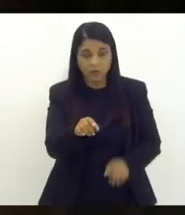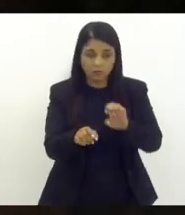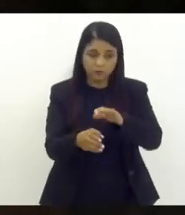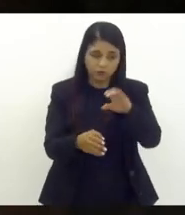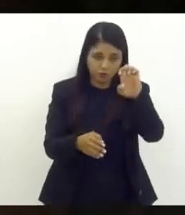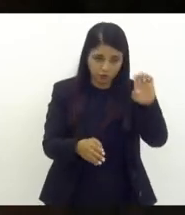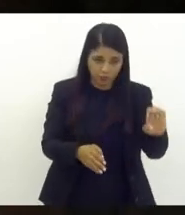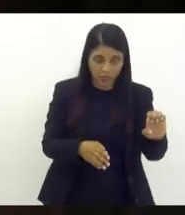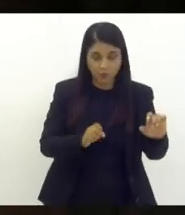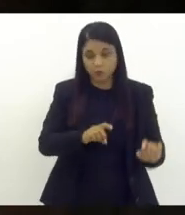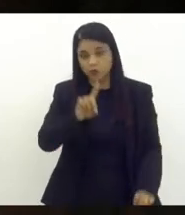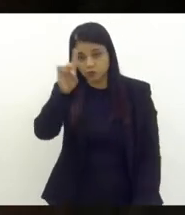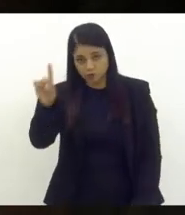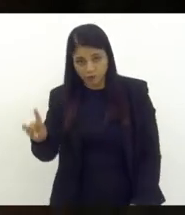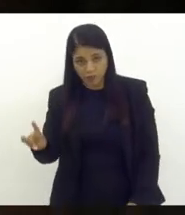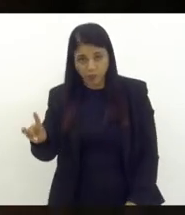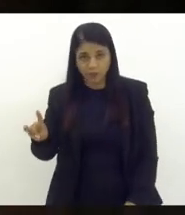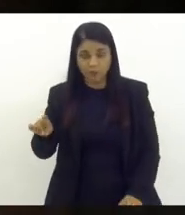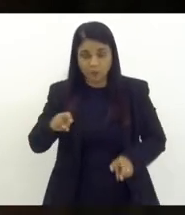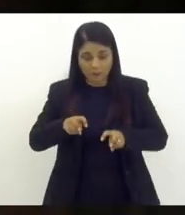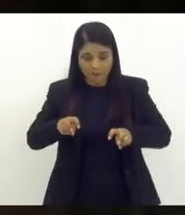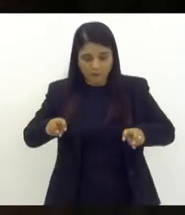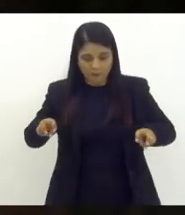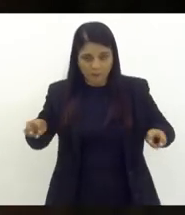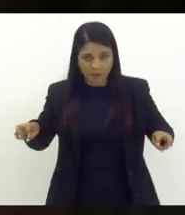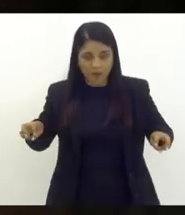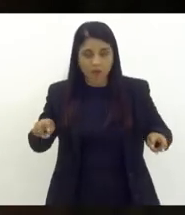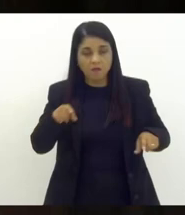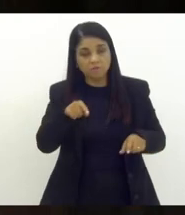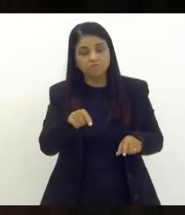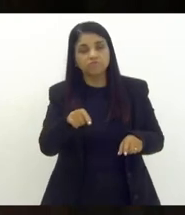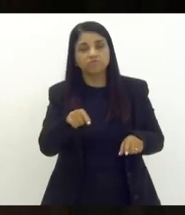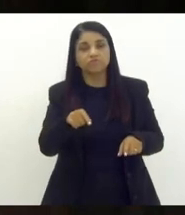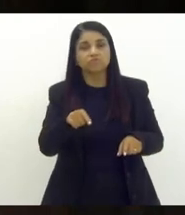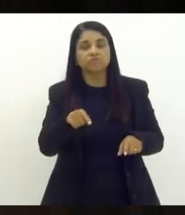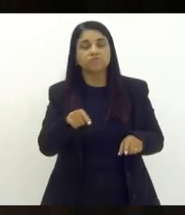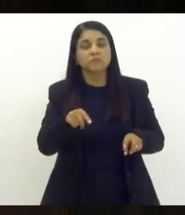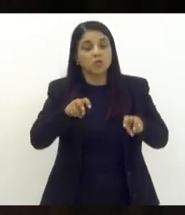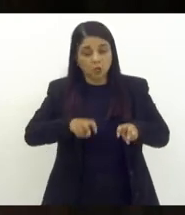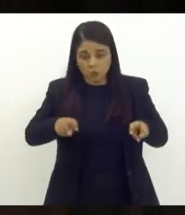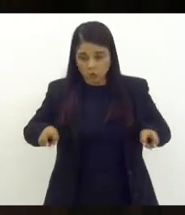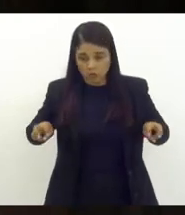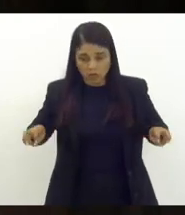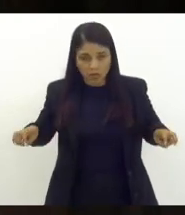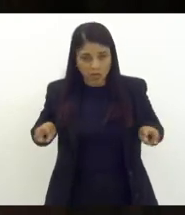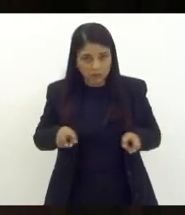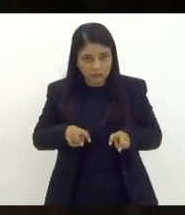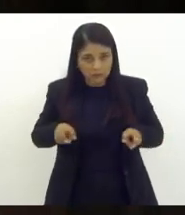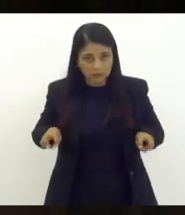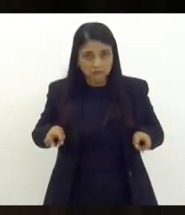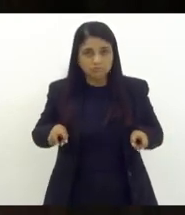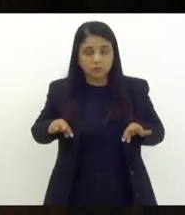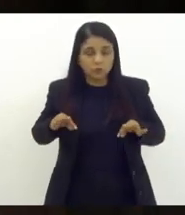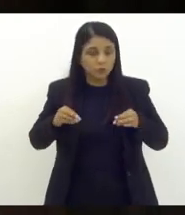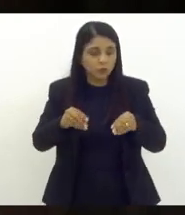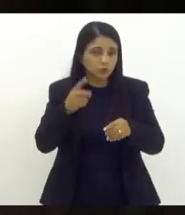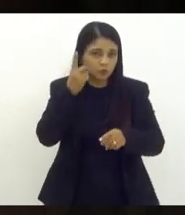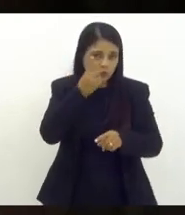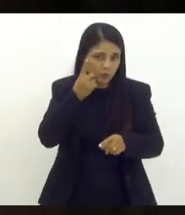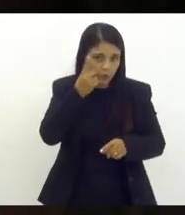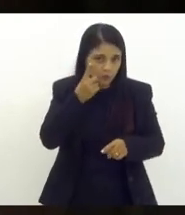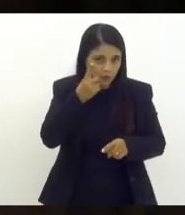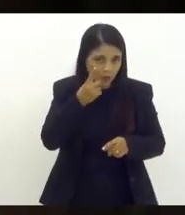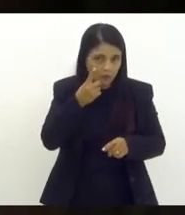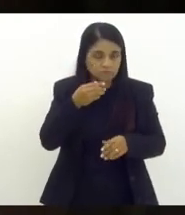quem está aqui à minha frente do lado direito os lugares a qual vocês ocupam são lugares a qual é preenchida por Deputados